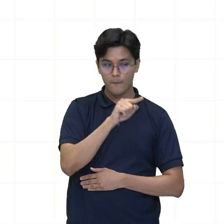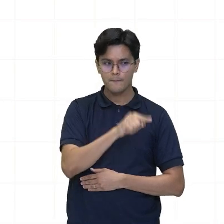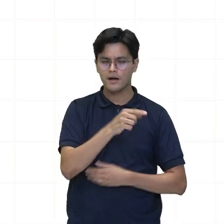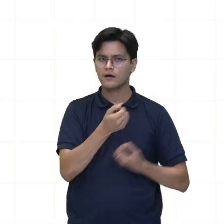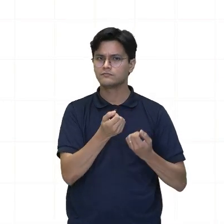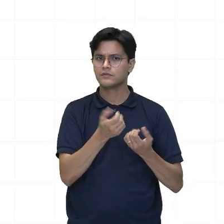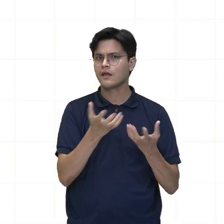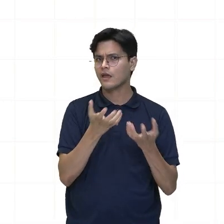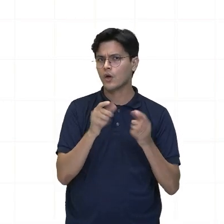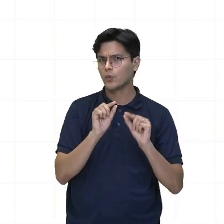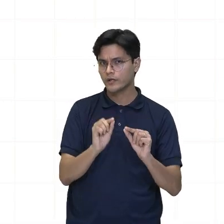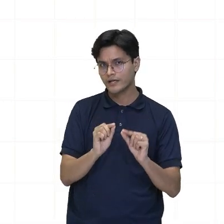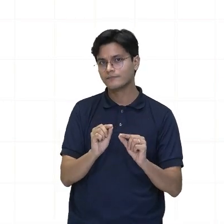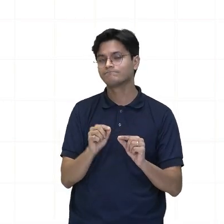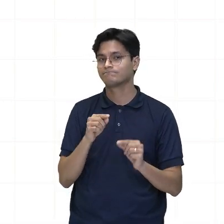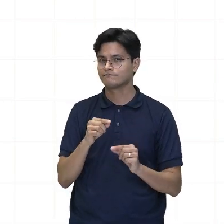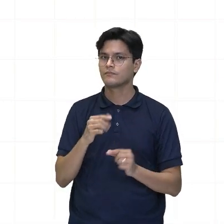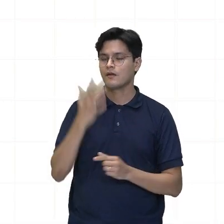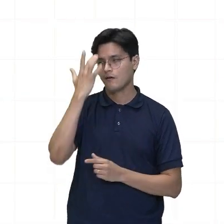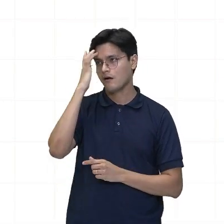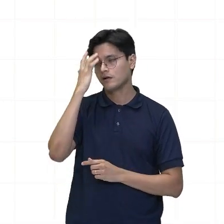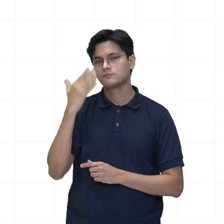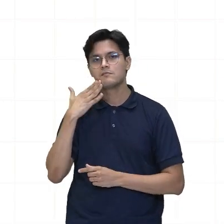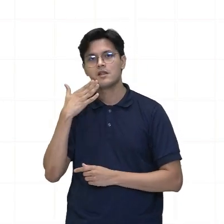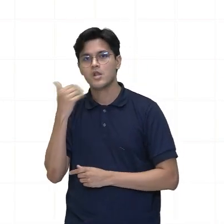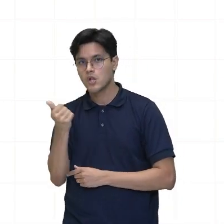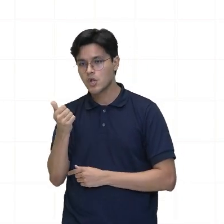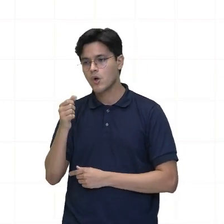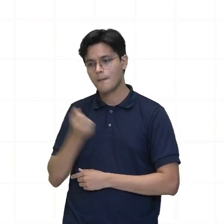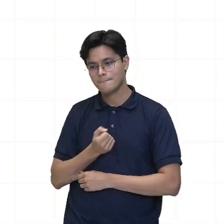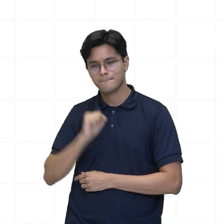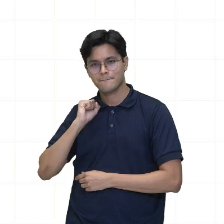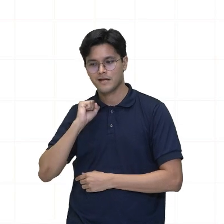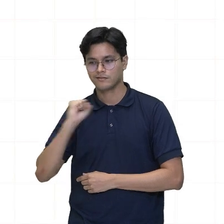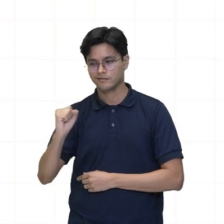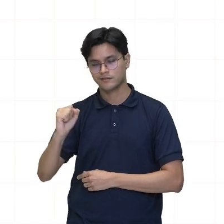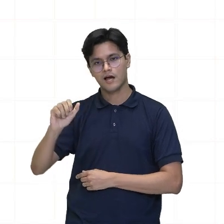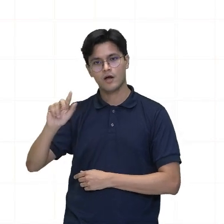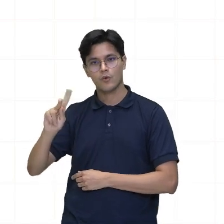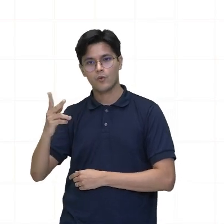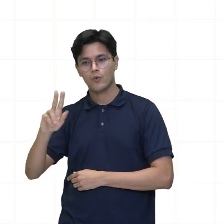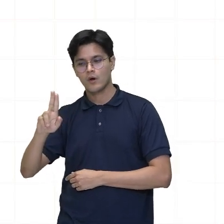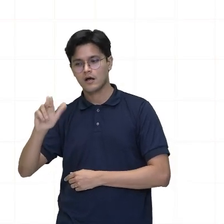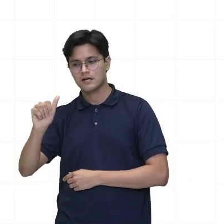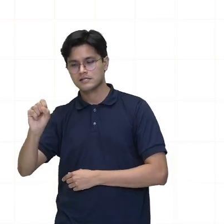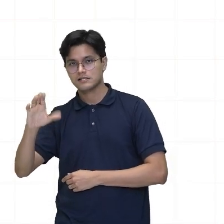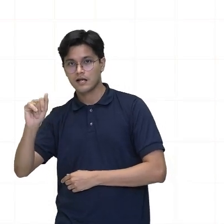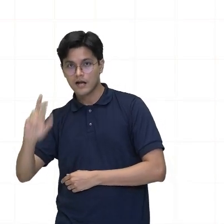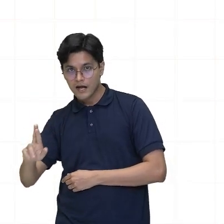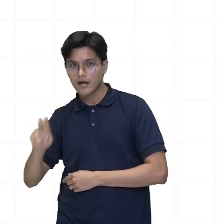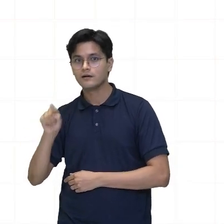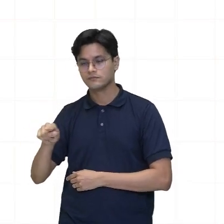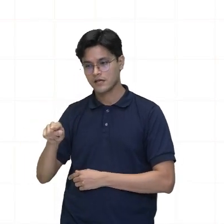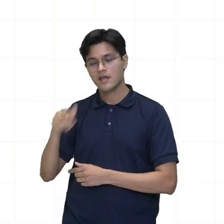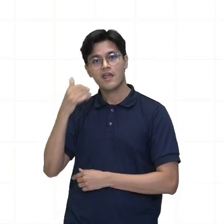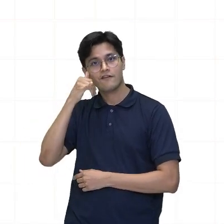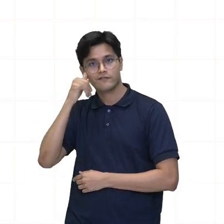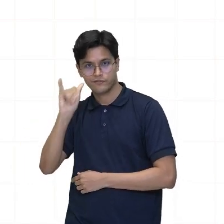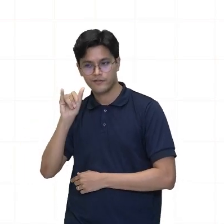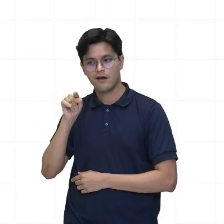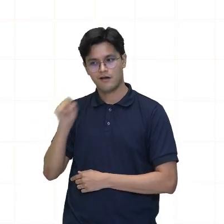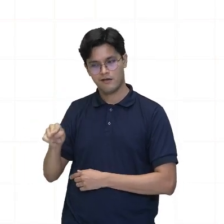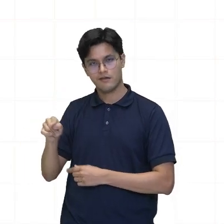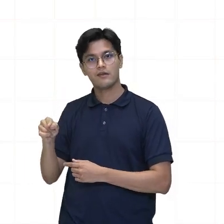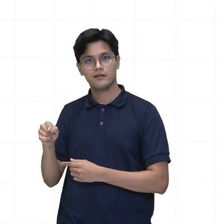melhor matá-lo para que ele não faça aliança com os espanhóis. Qual era a ideia de Atahualpa? Manter